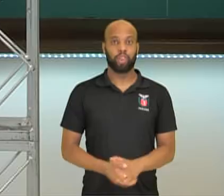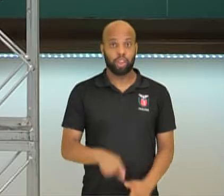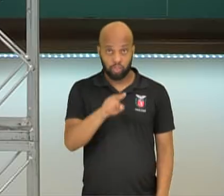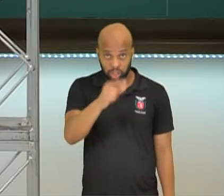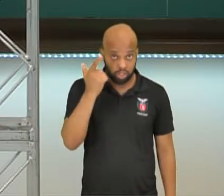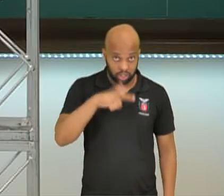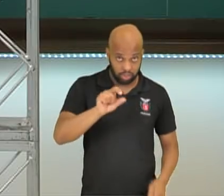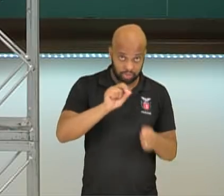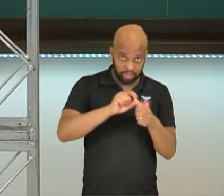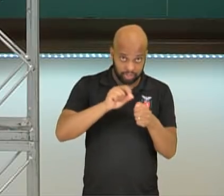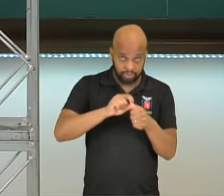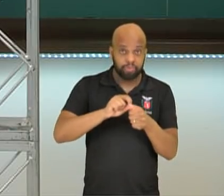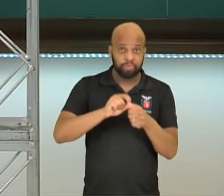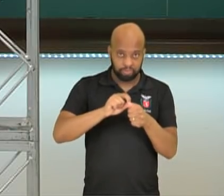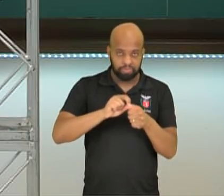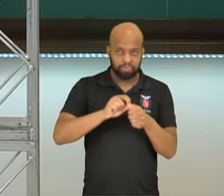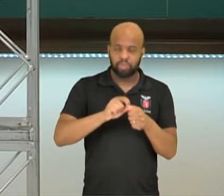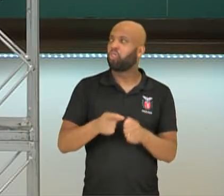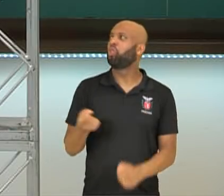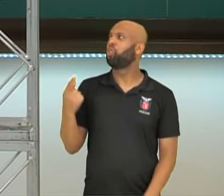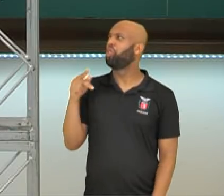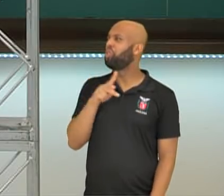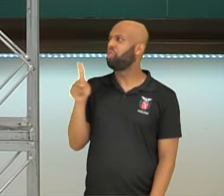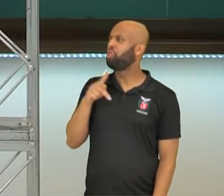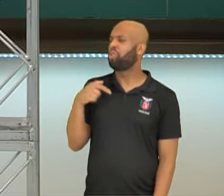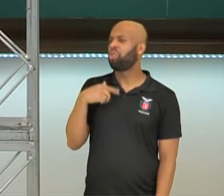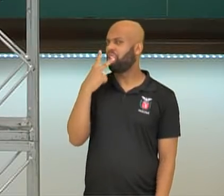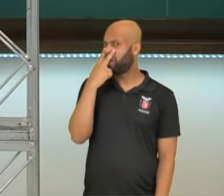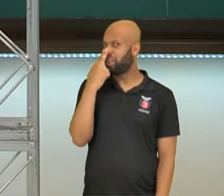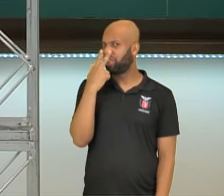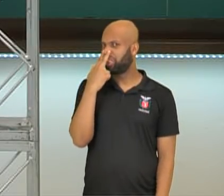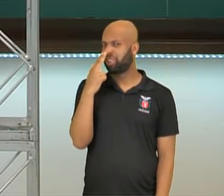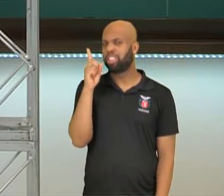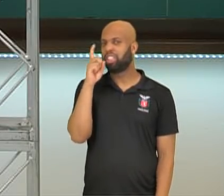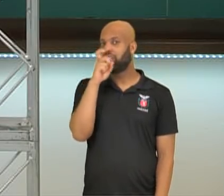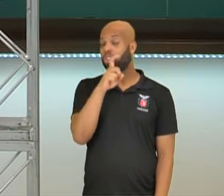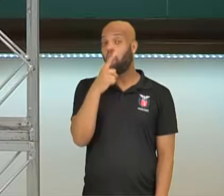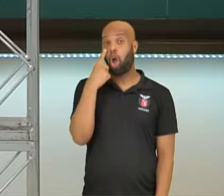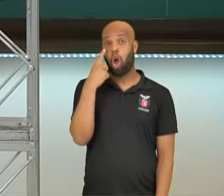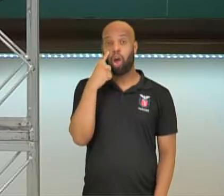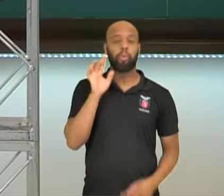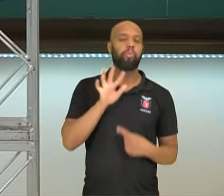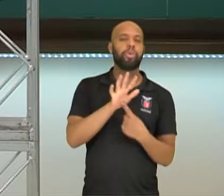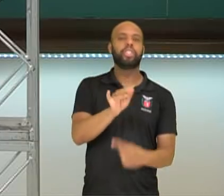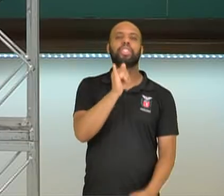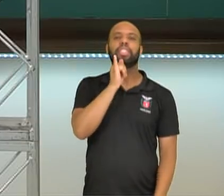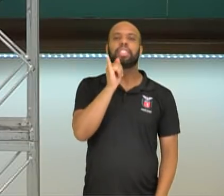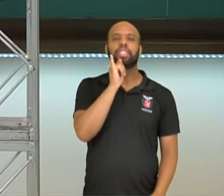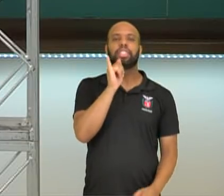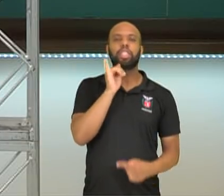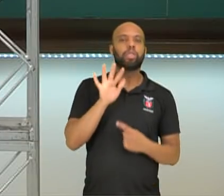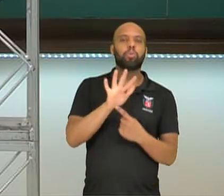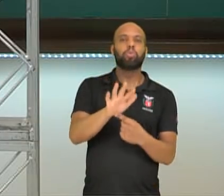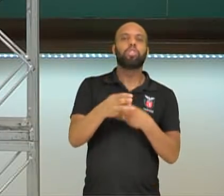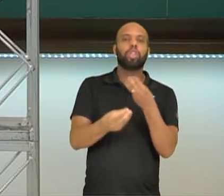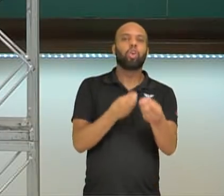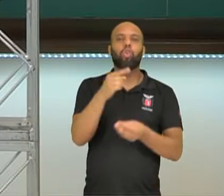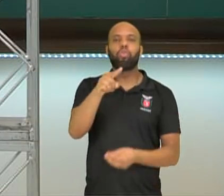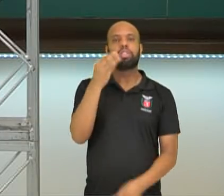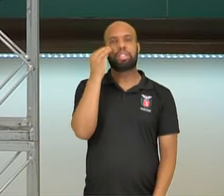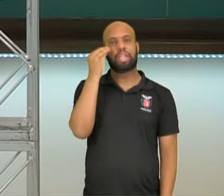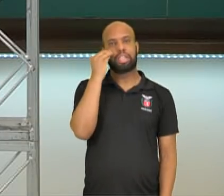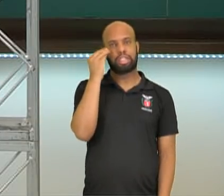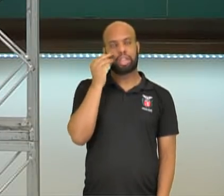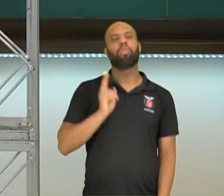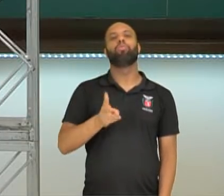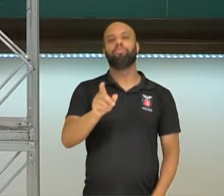Conseguiu fazer? Ai, professora, achei meio difícil. Eu vou dar um exemplo para você, para te ajudar na sequência, para você terminar